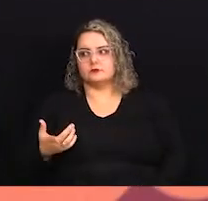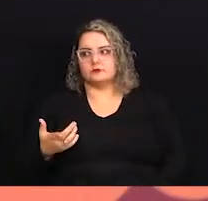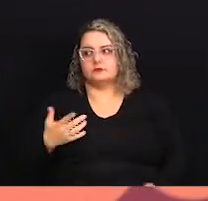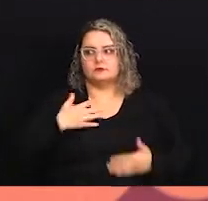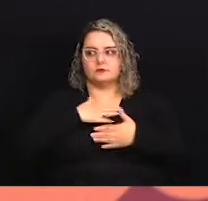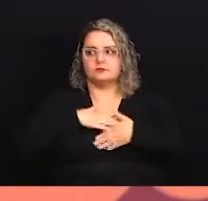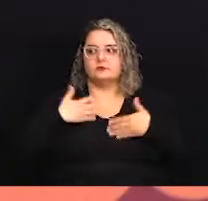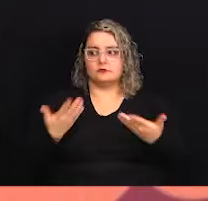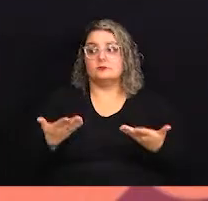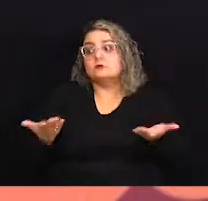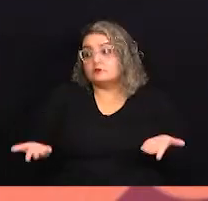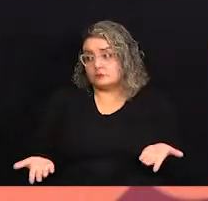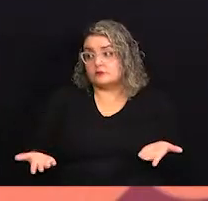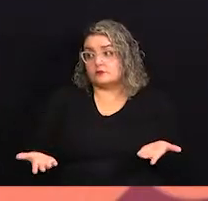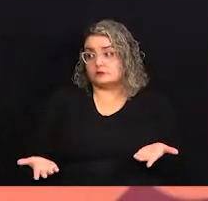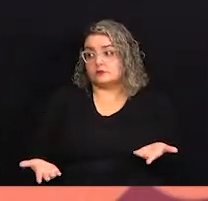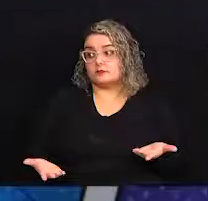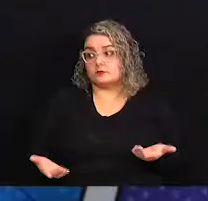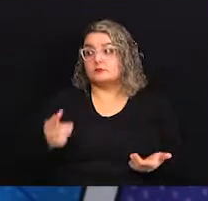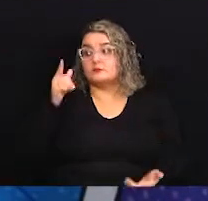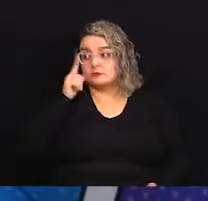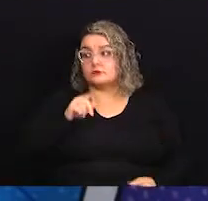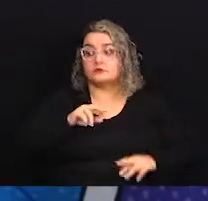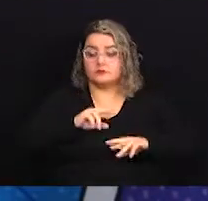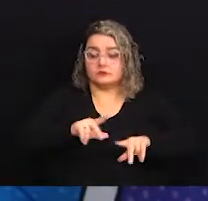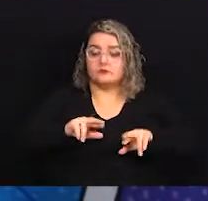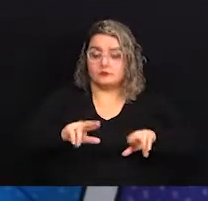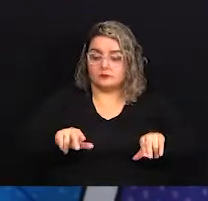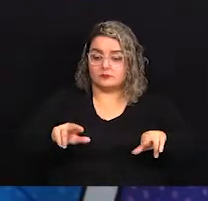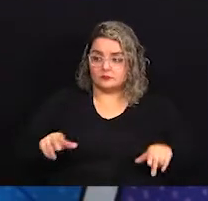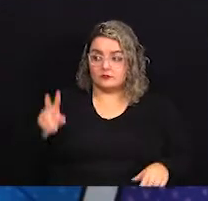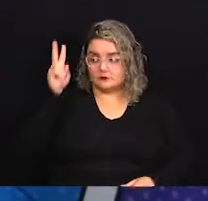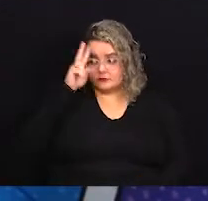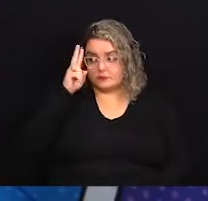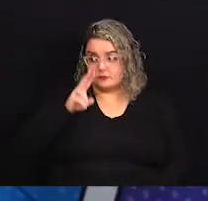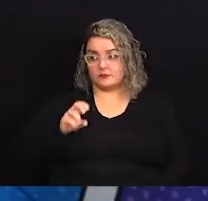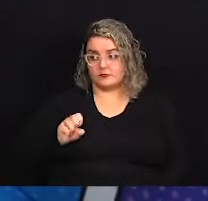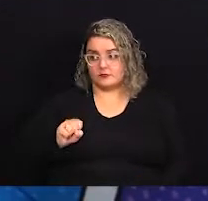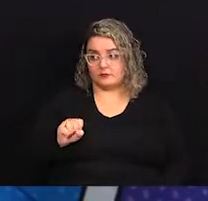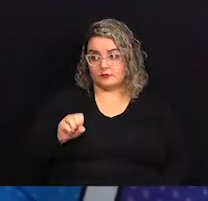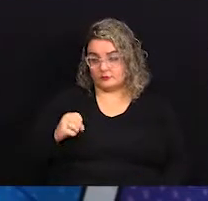esteja satisfeita, mas que ainda dê para contar várias e várias histórias com